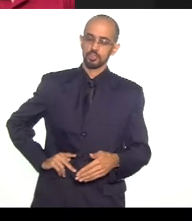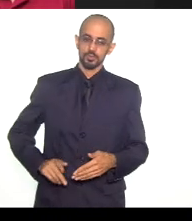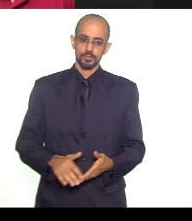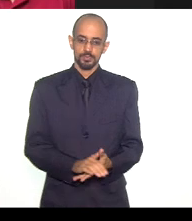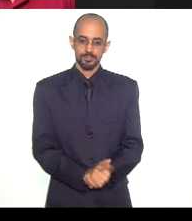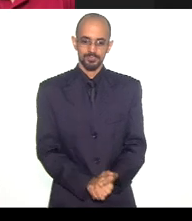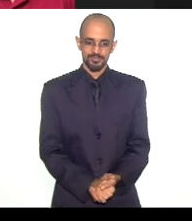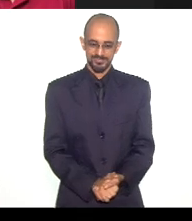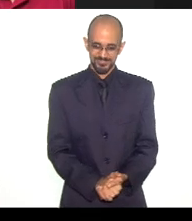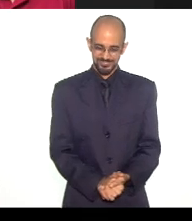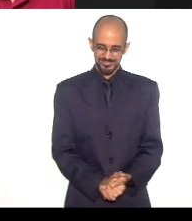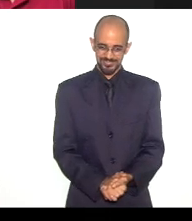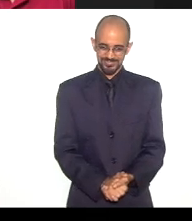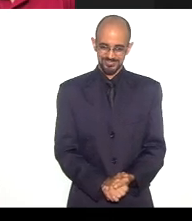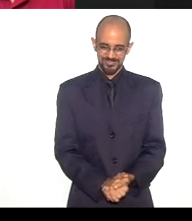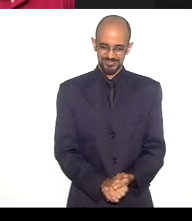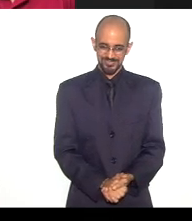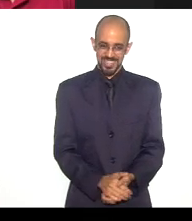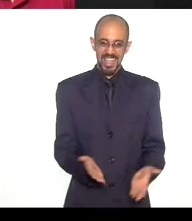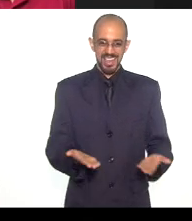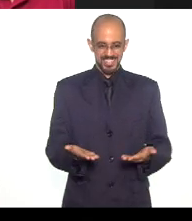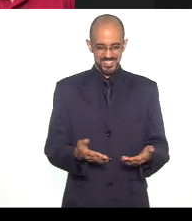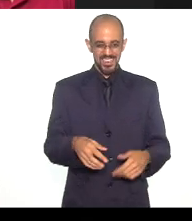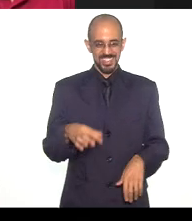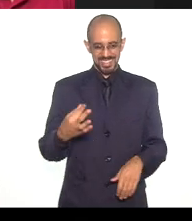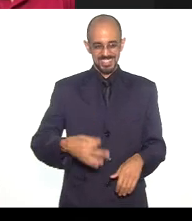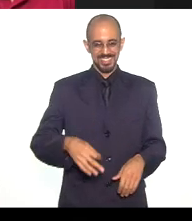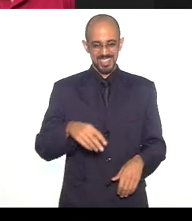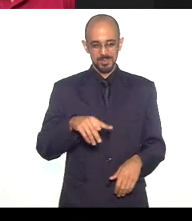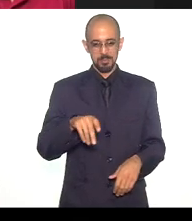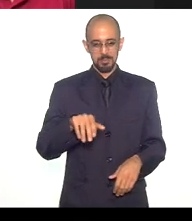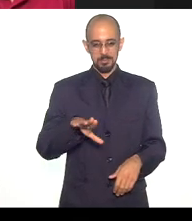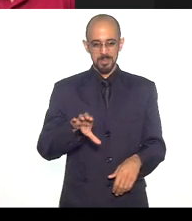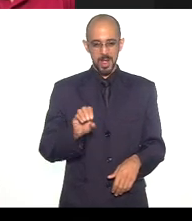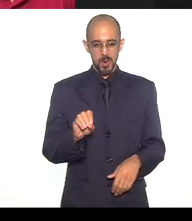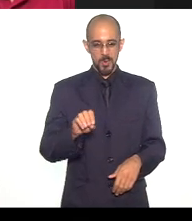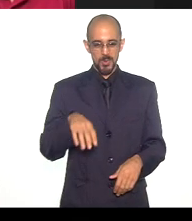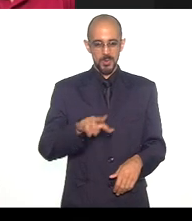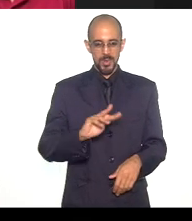Agora o nome mudou, agora está Paulo Henrique Manier, fica mais fácil de verificar.